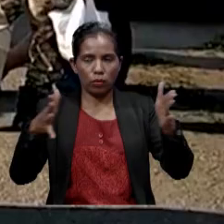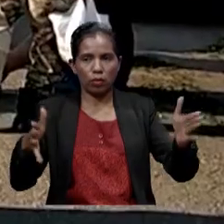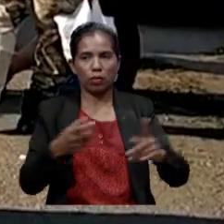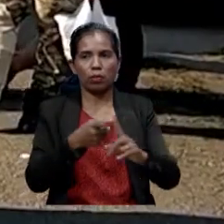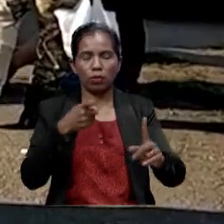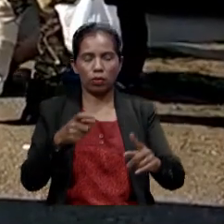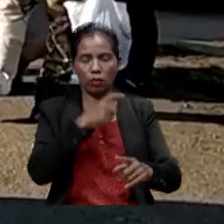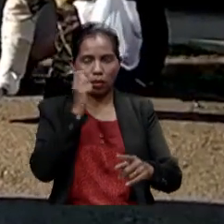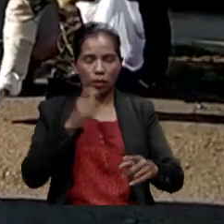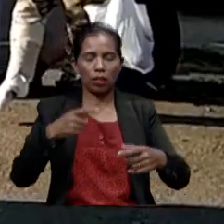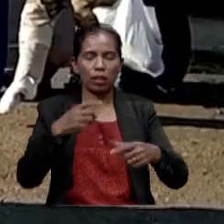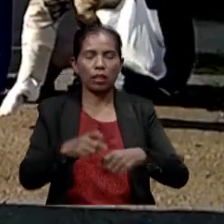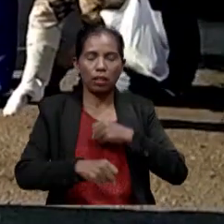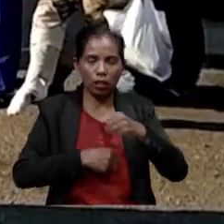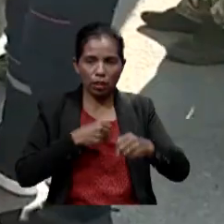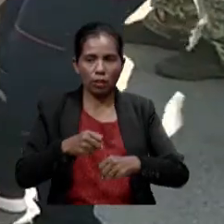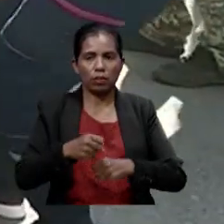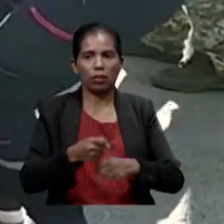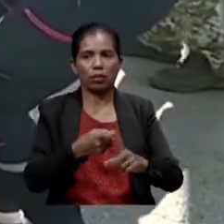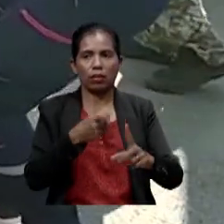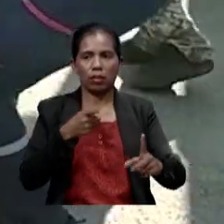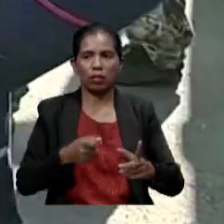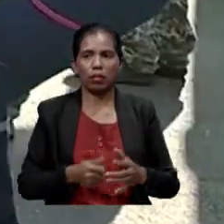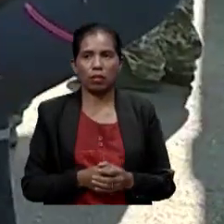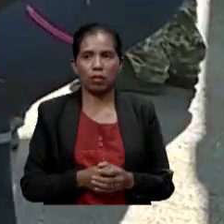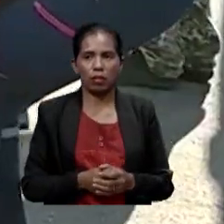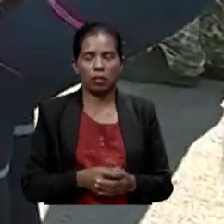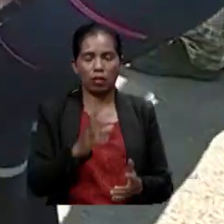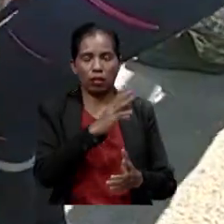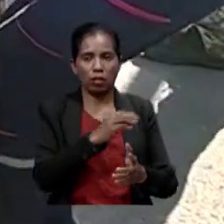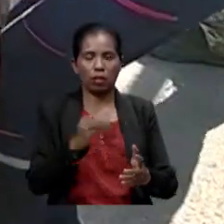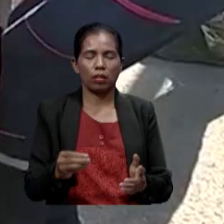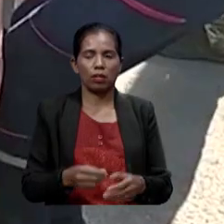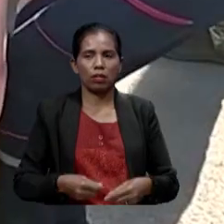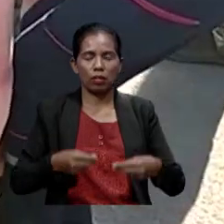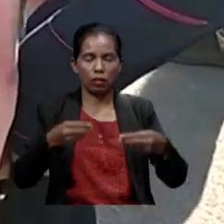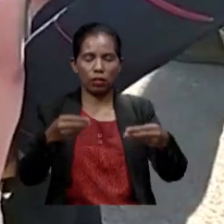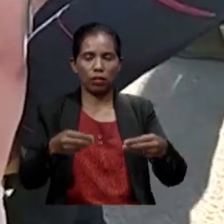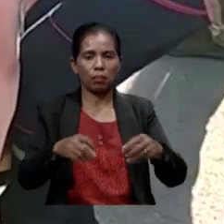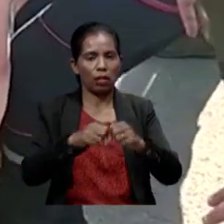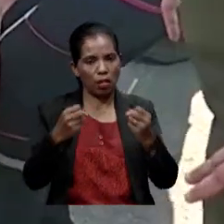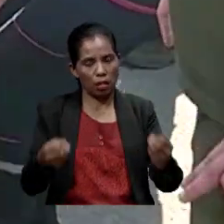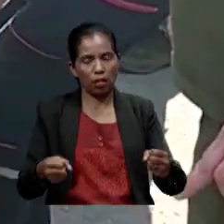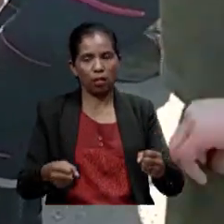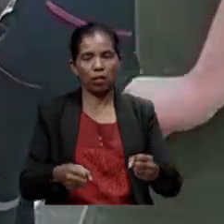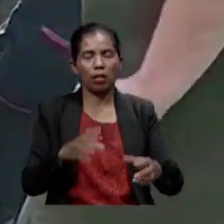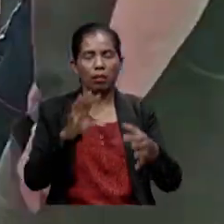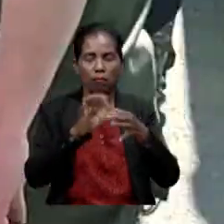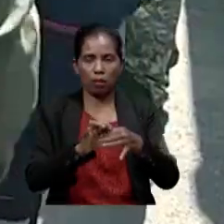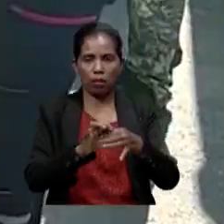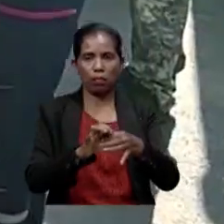terus, kane grave, sofre husi ematiru, ferimentus balamusan, trauma explosão, tohar nomos membro balung